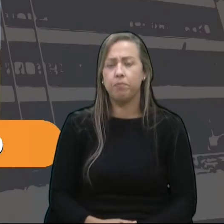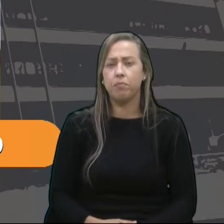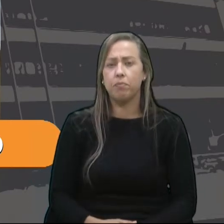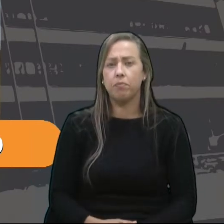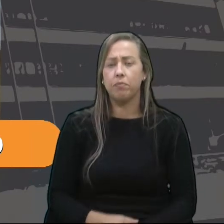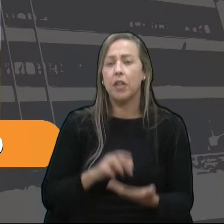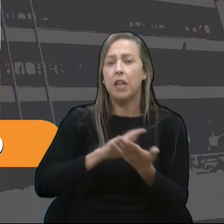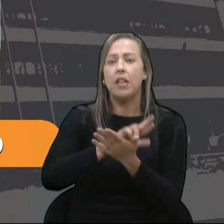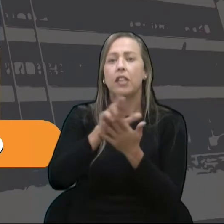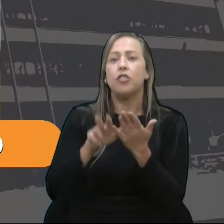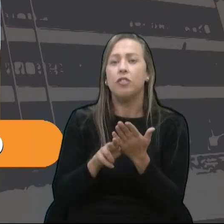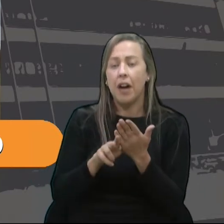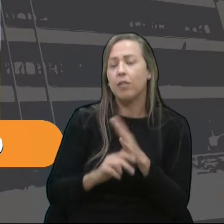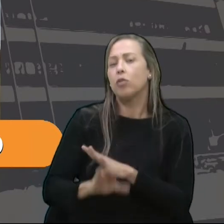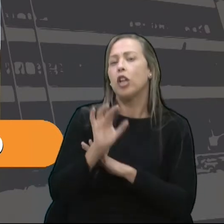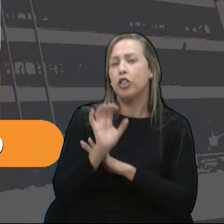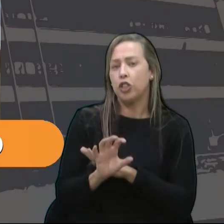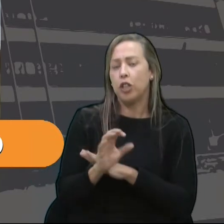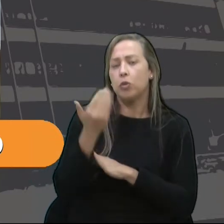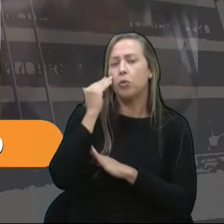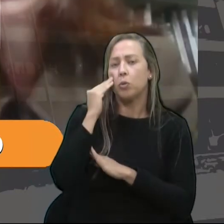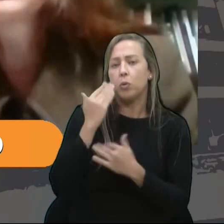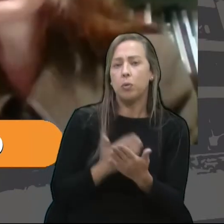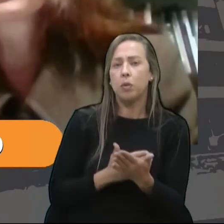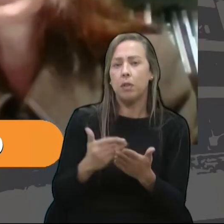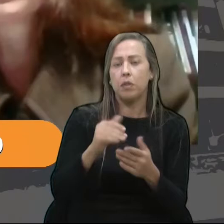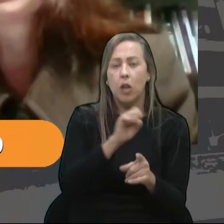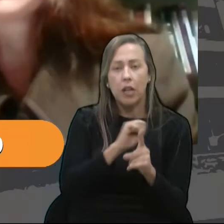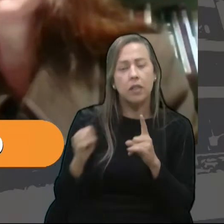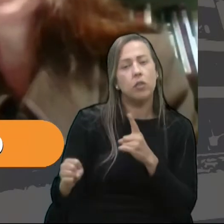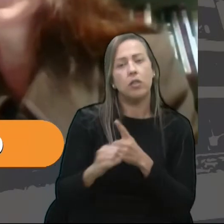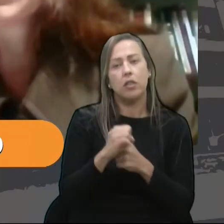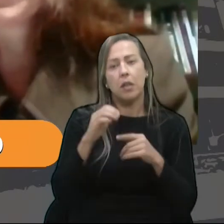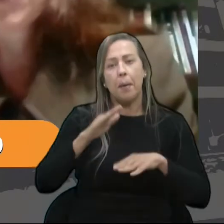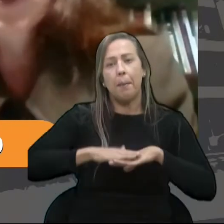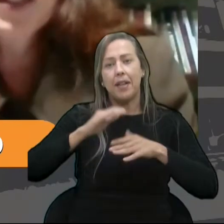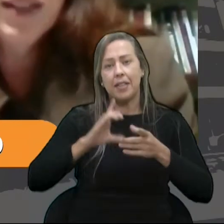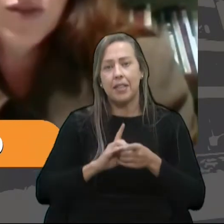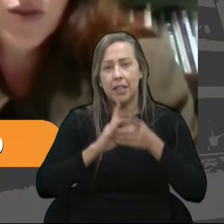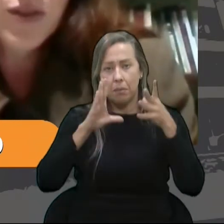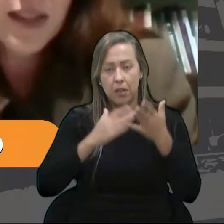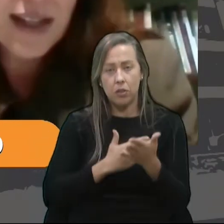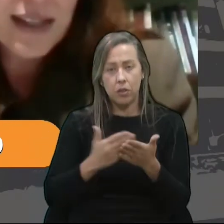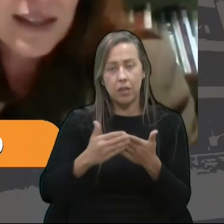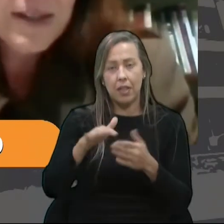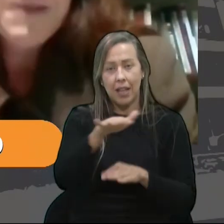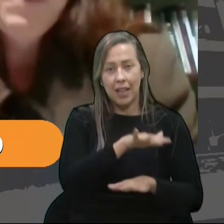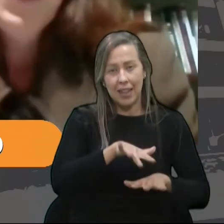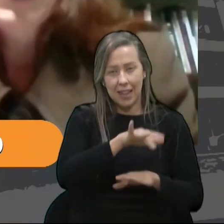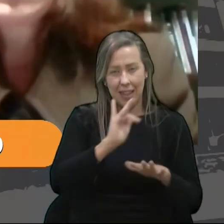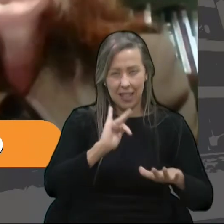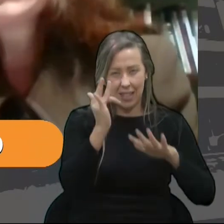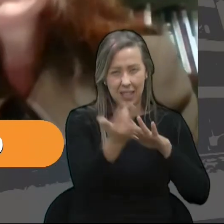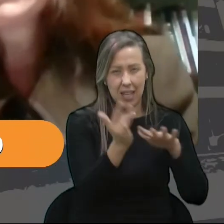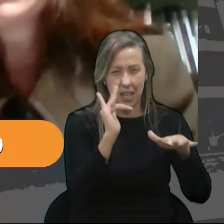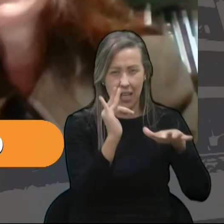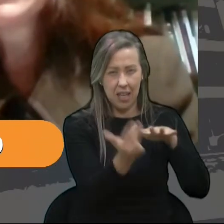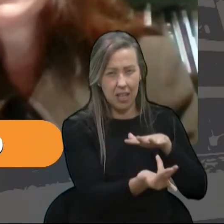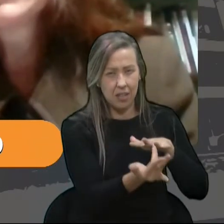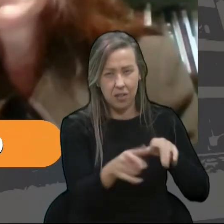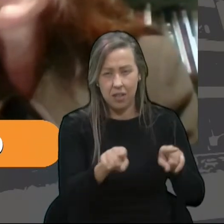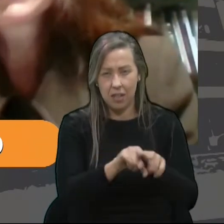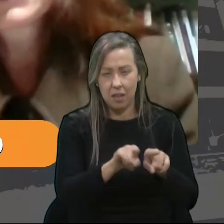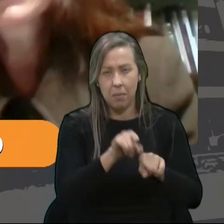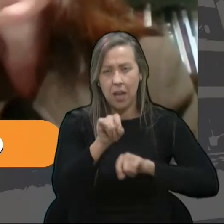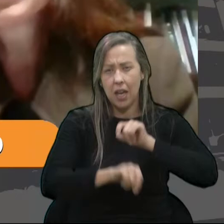De várias formas, a gente começou a entender a sociedade de um jeito mais democrático a partir das redes sociais. E